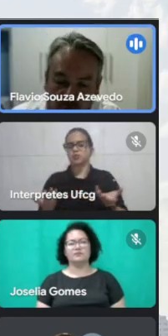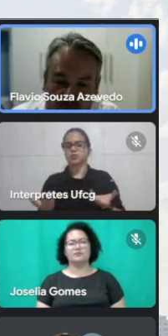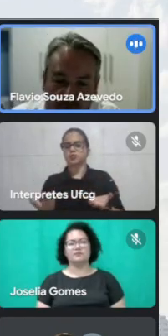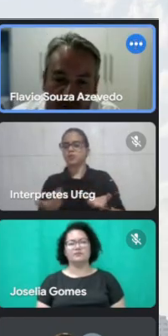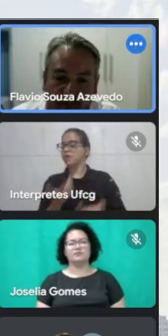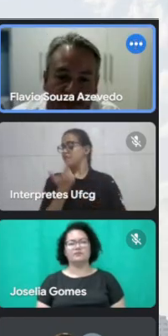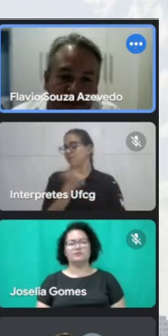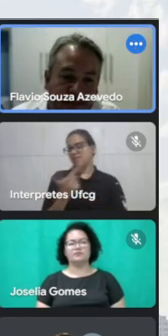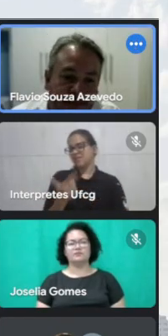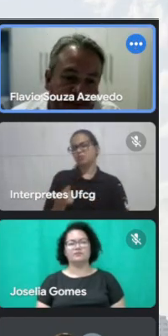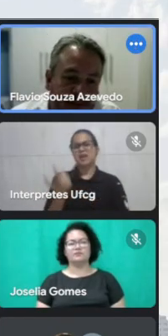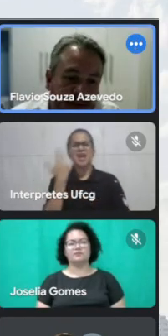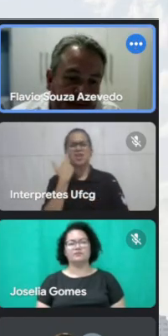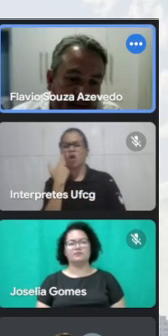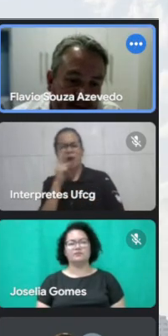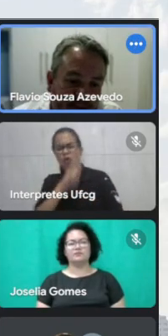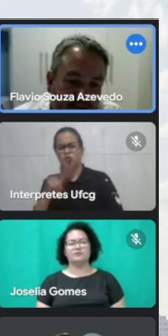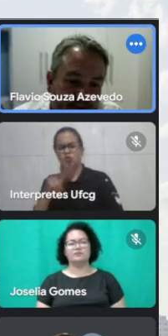é comum.